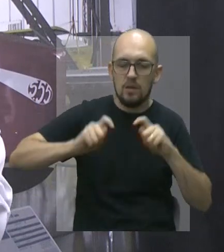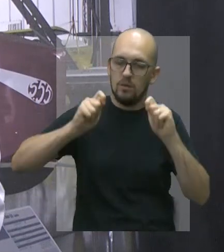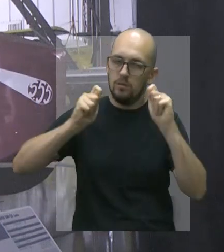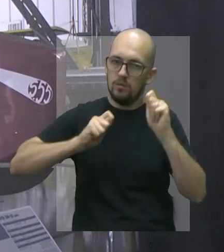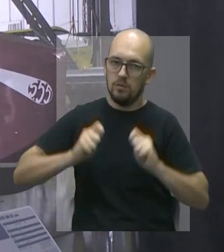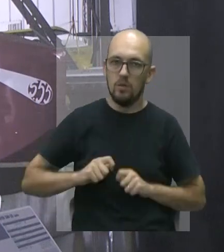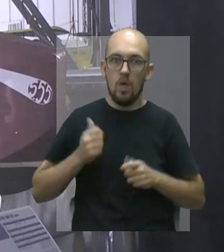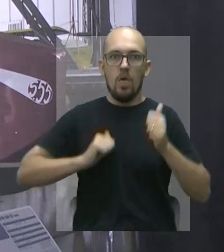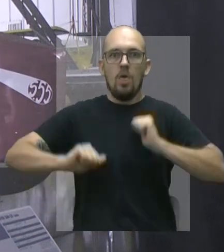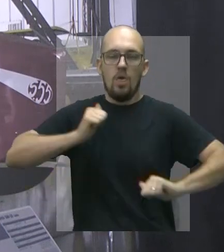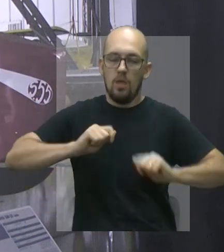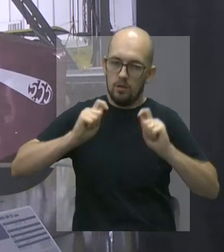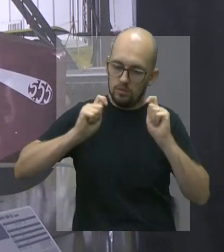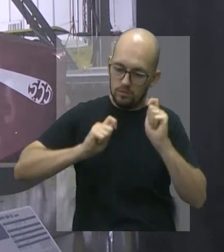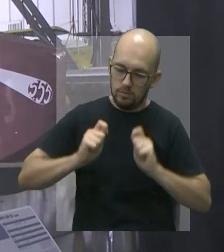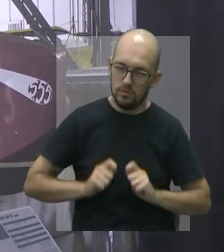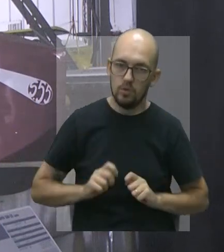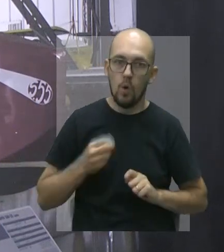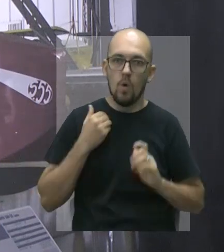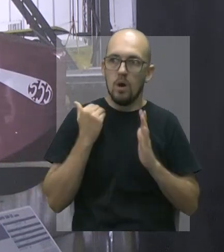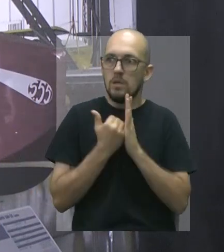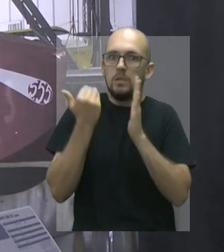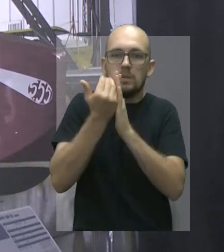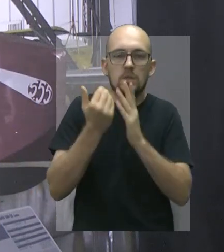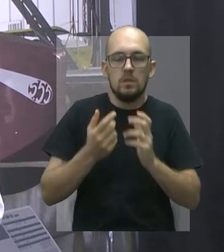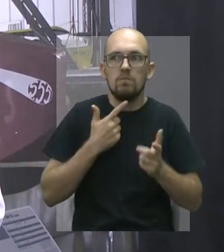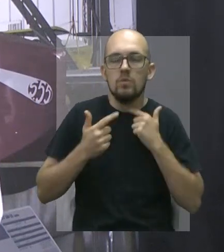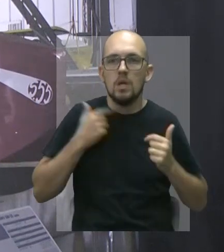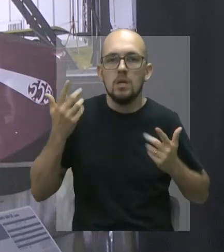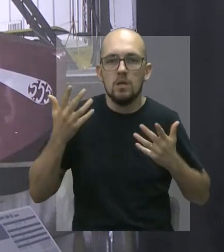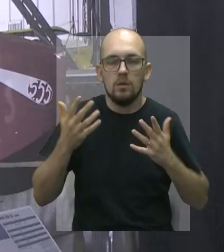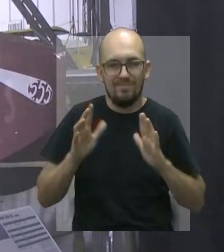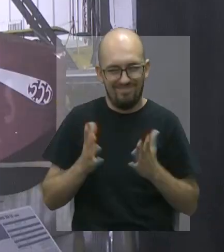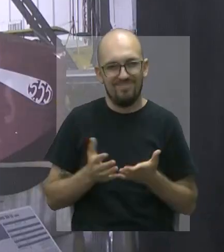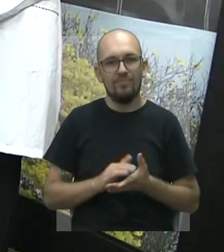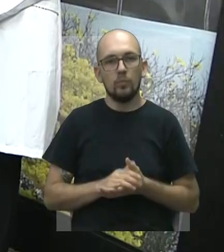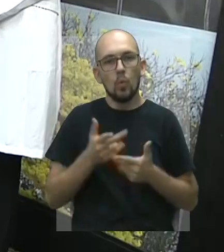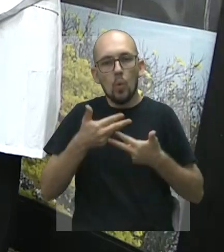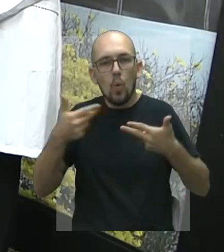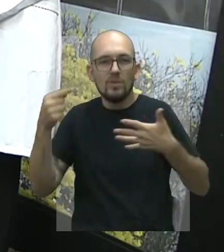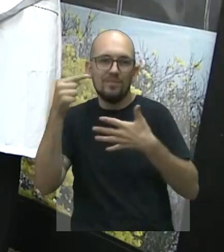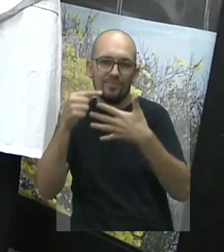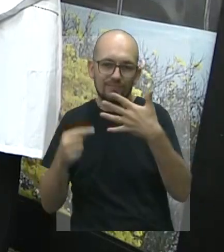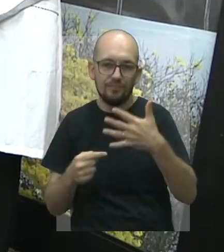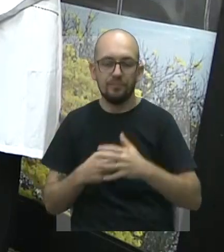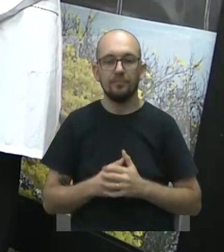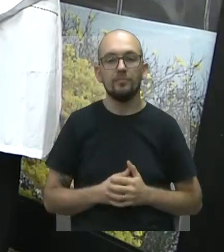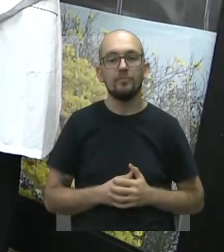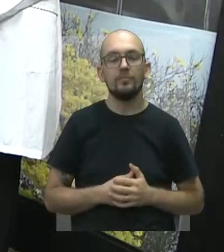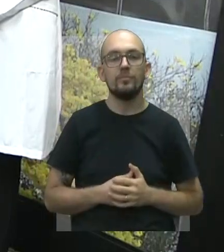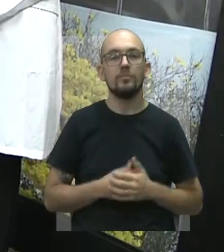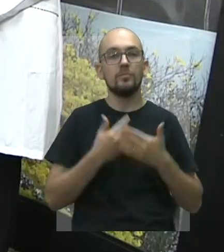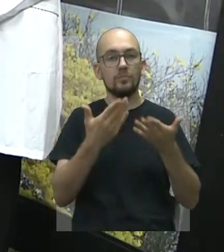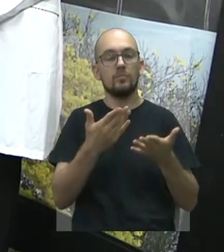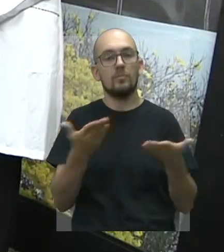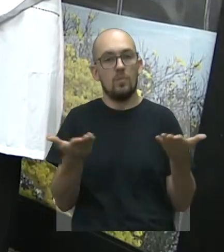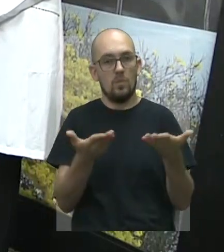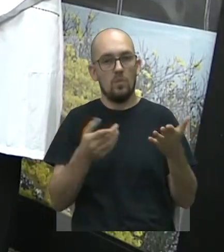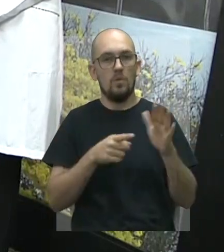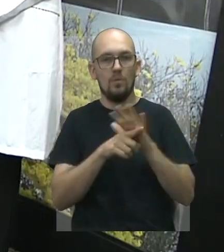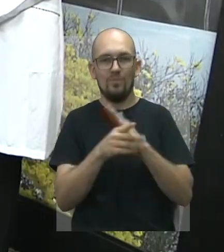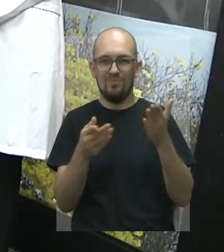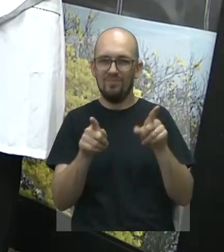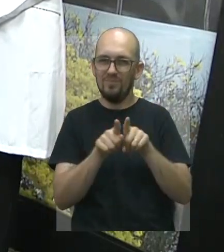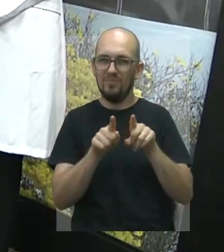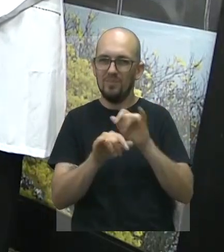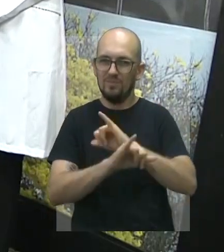ansiosos, ou esse excesso de impulsividade, tá? Ô, doutora, agora para a gente encerrar também é importante destacar o trabalho do